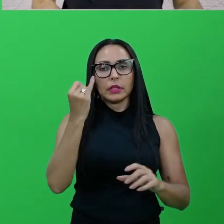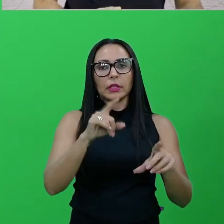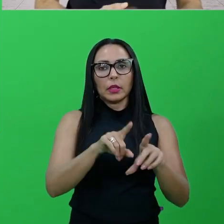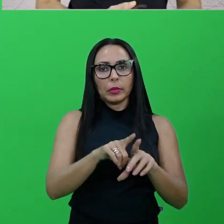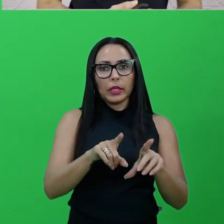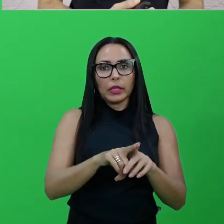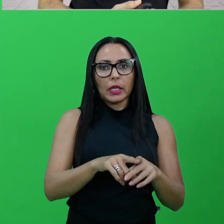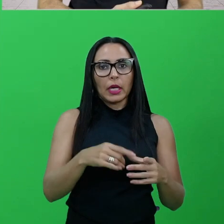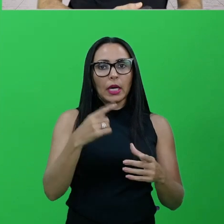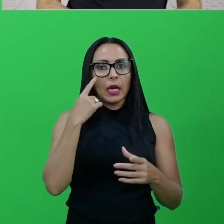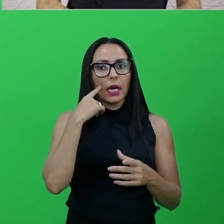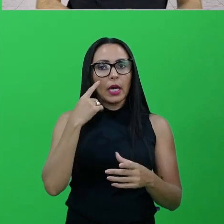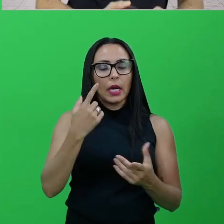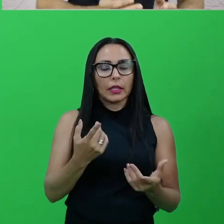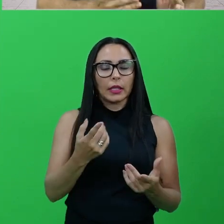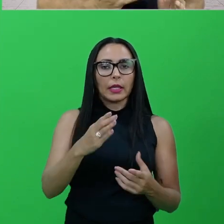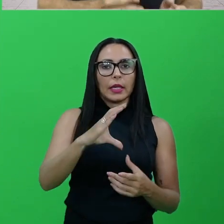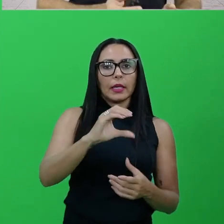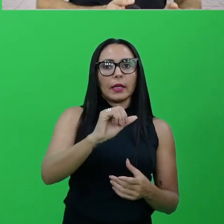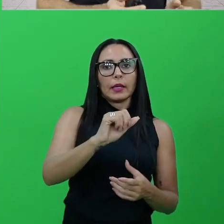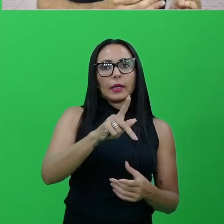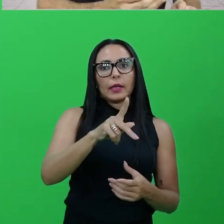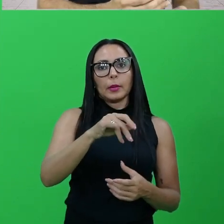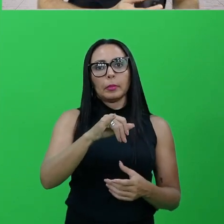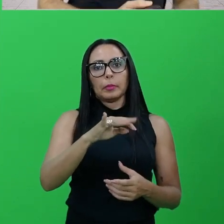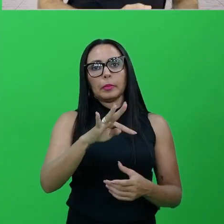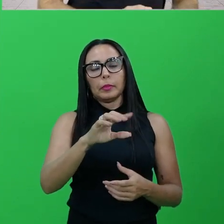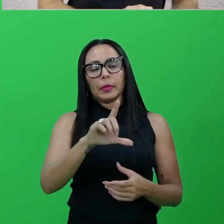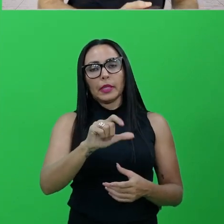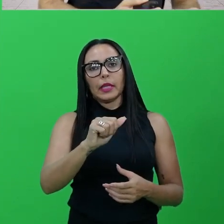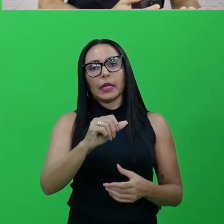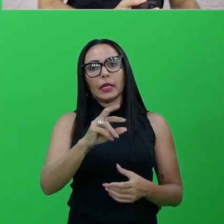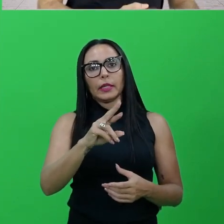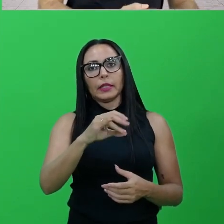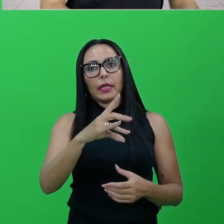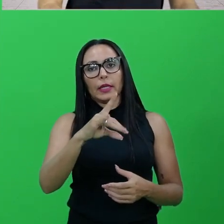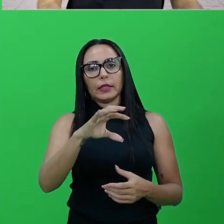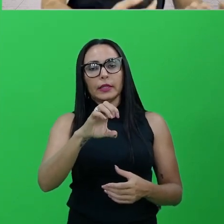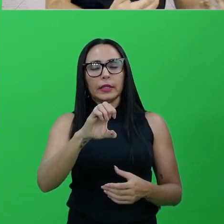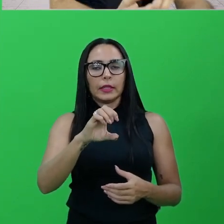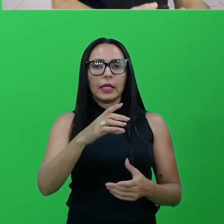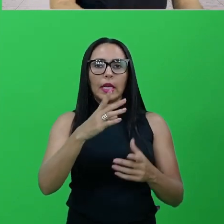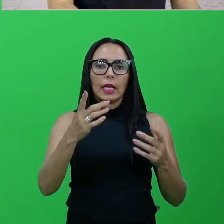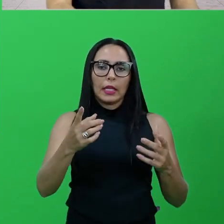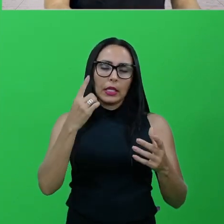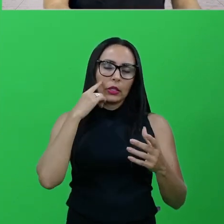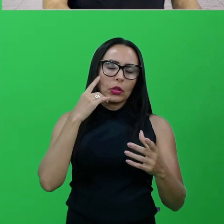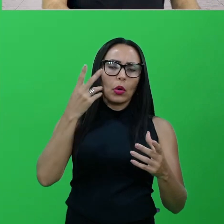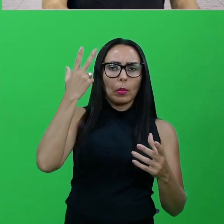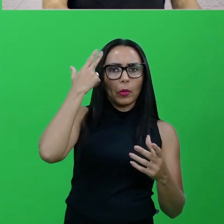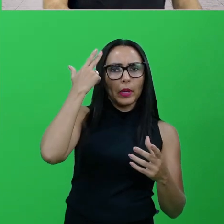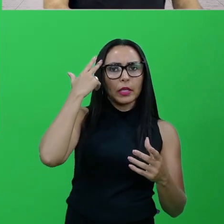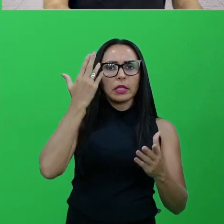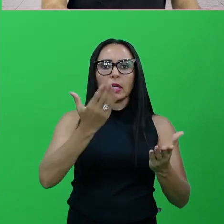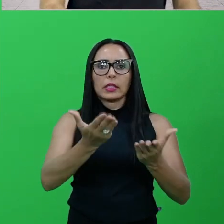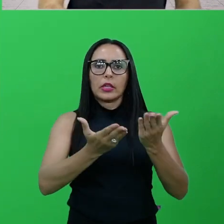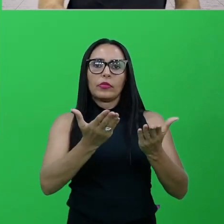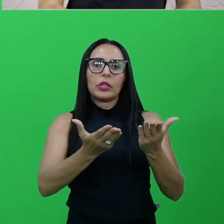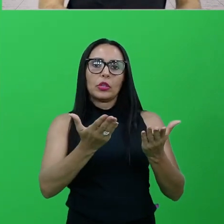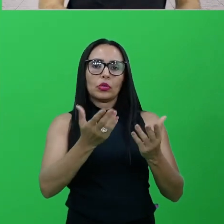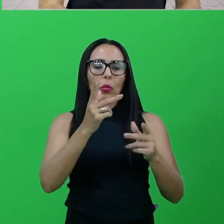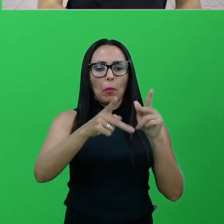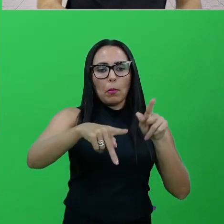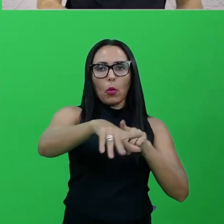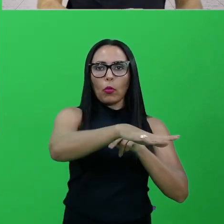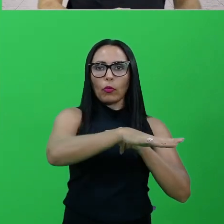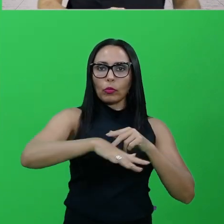a questão da capilaridade. Normalmente, uma instituição pública ela vai estar a serviço do público, né? Como o próprio nome